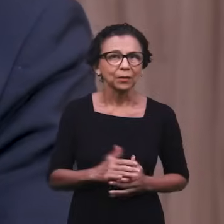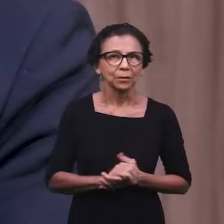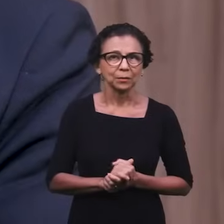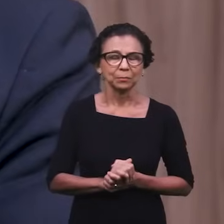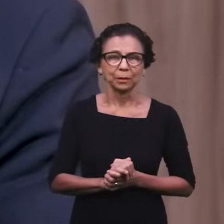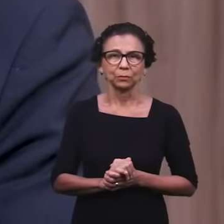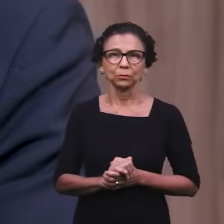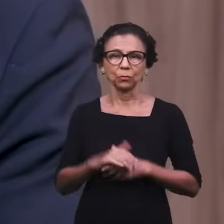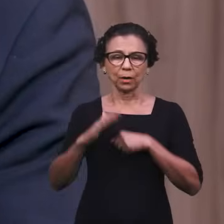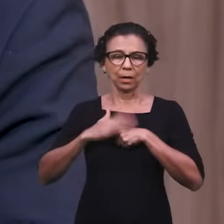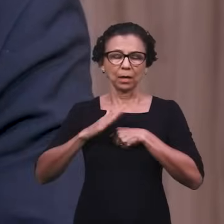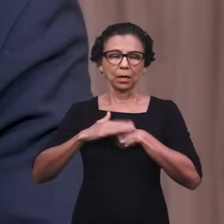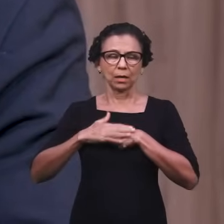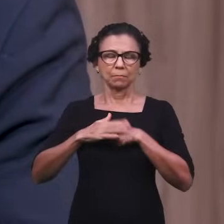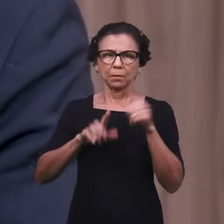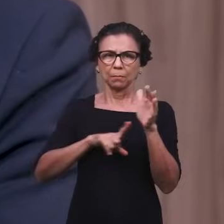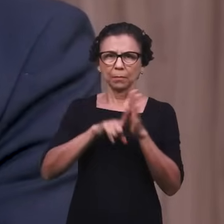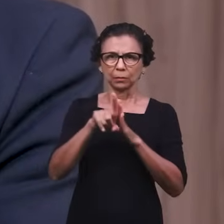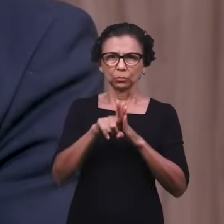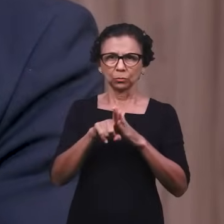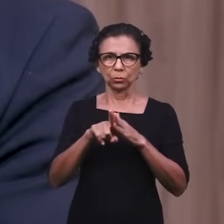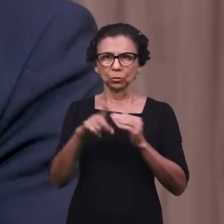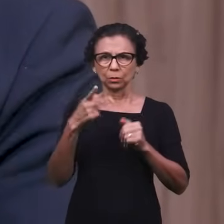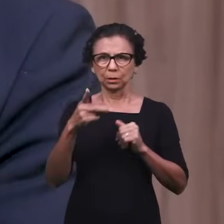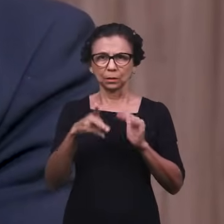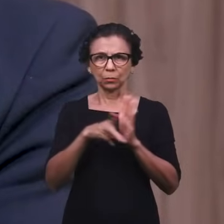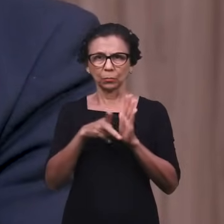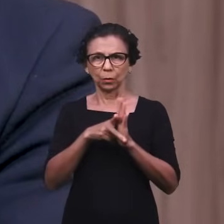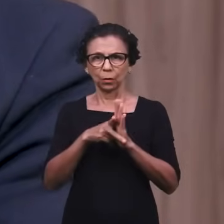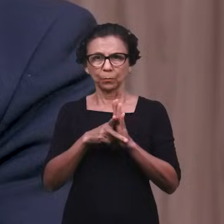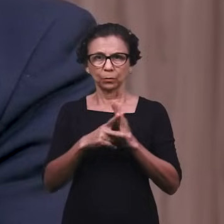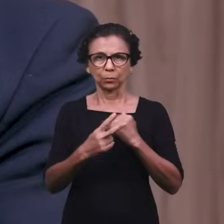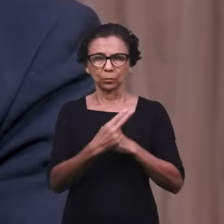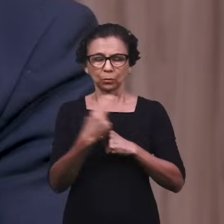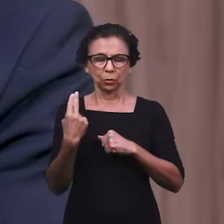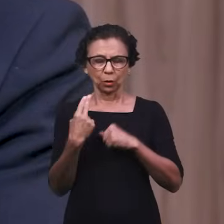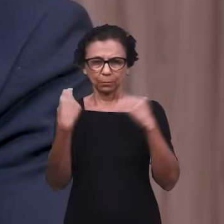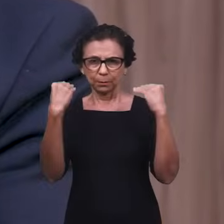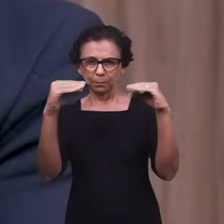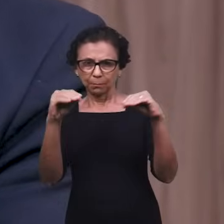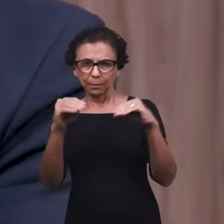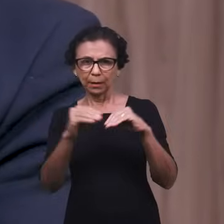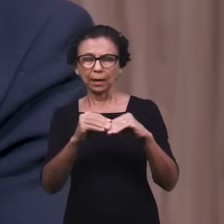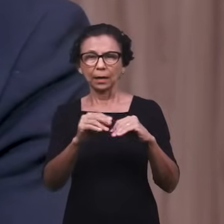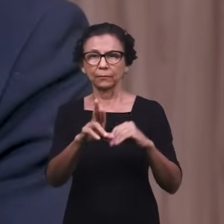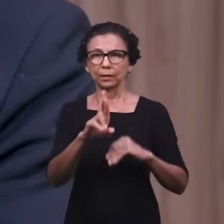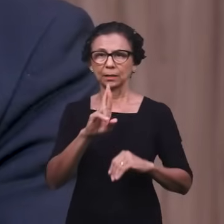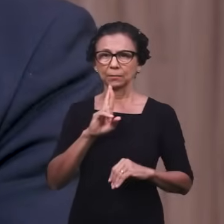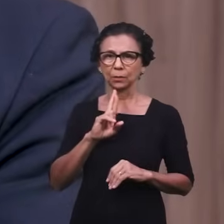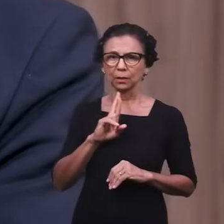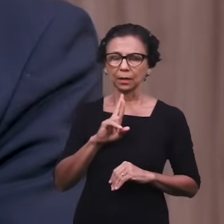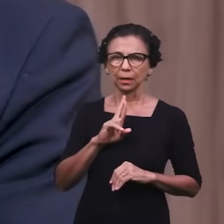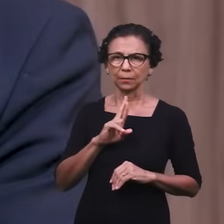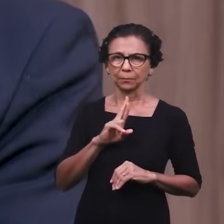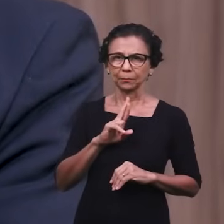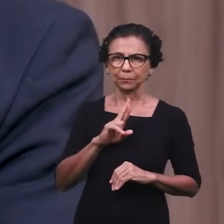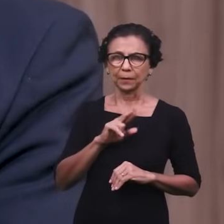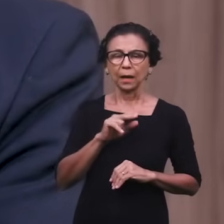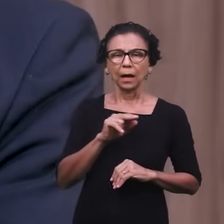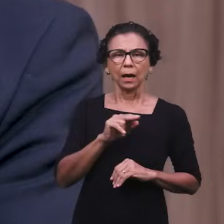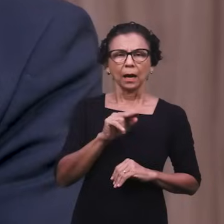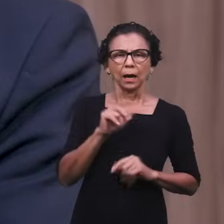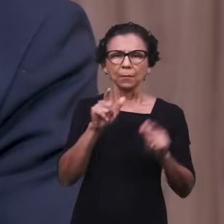tal. Você às vezes põe seu próprio nome, ele vai responder, essa pessoa não é pública e tal. Não era o caso